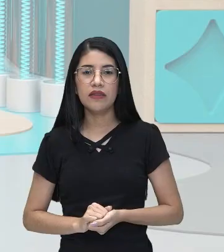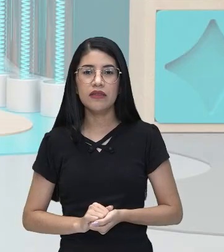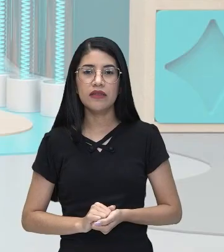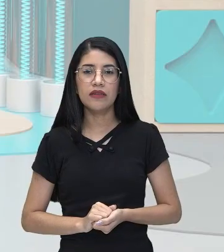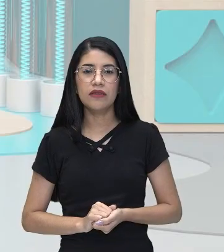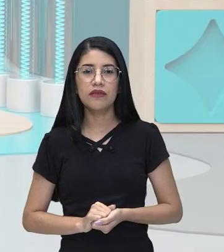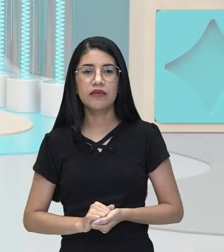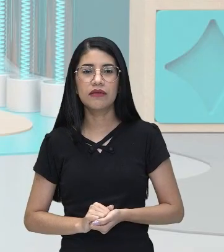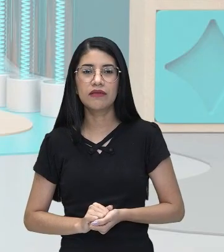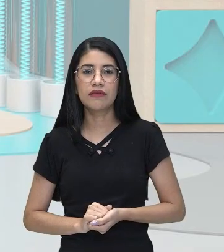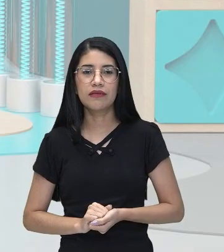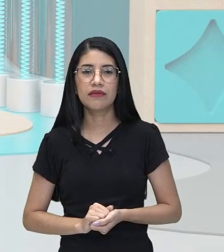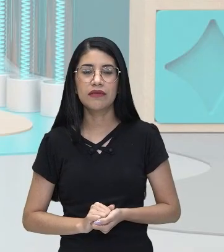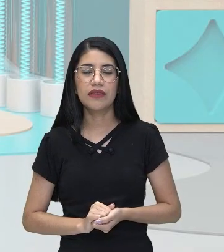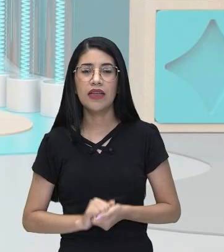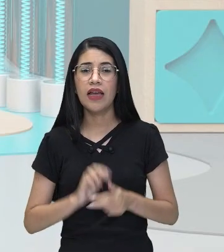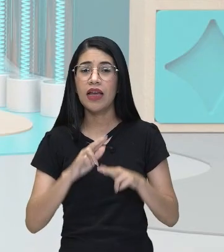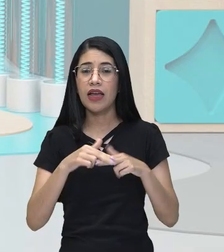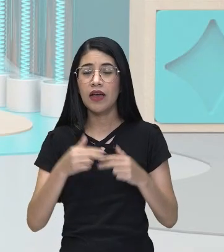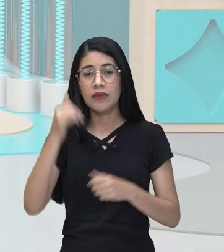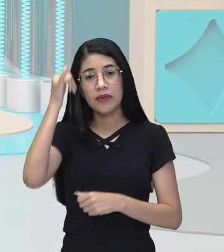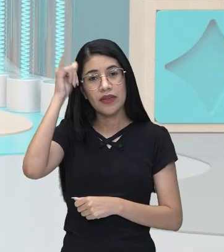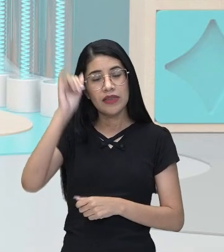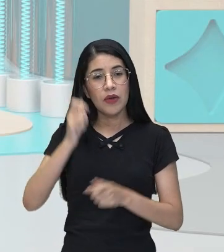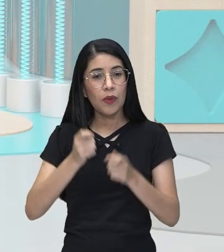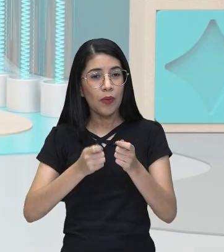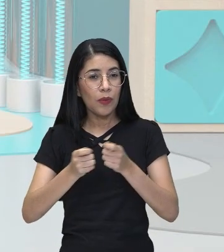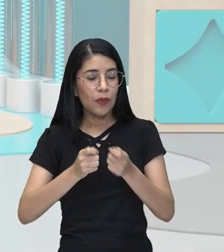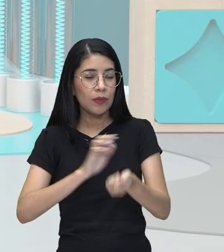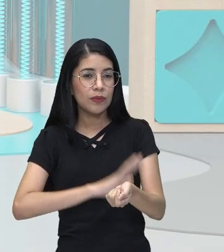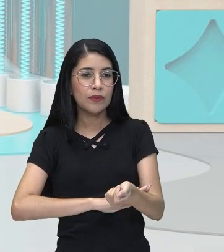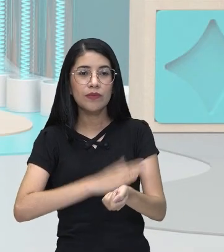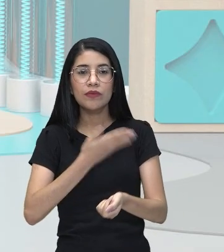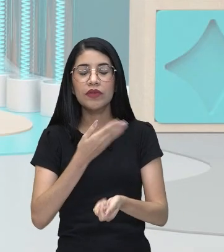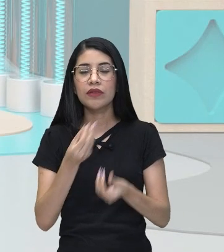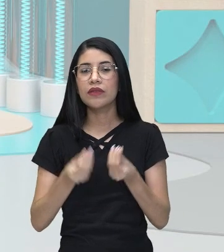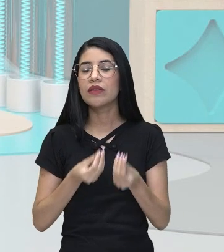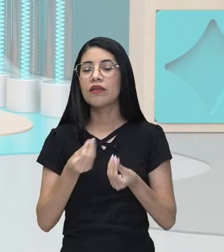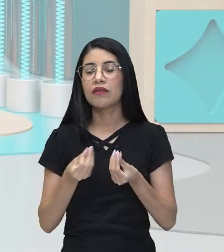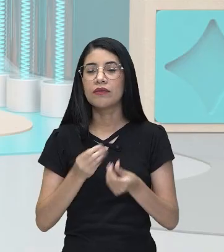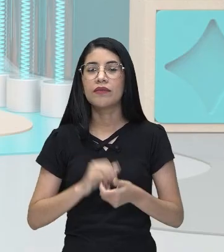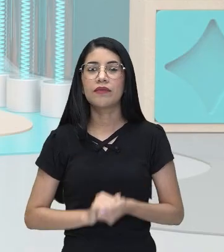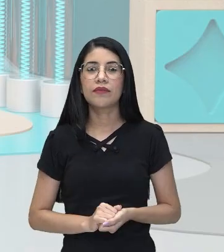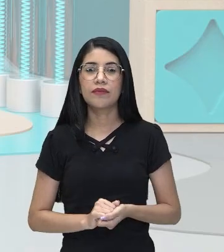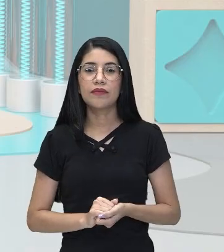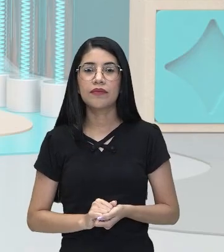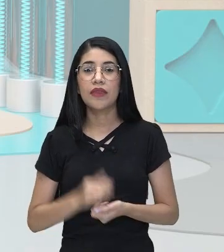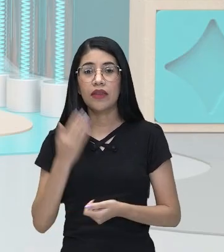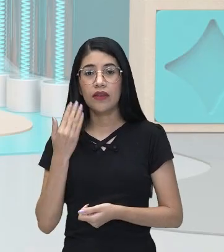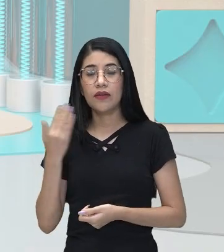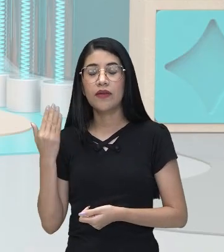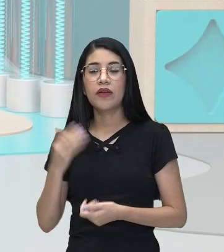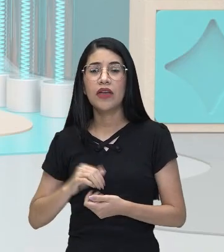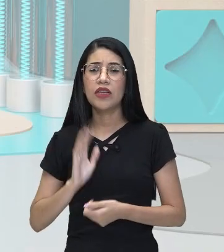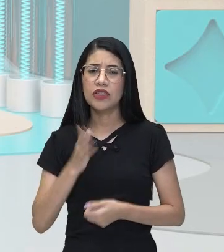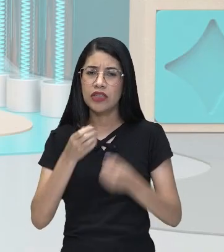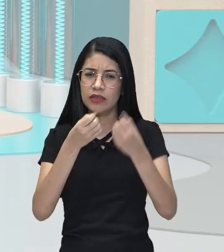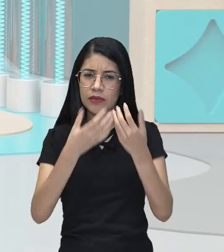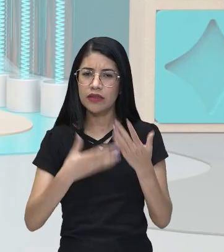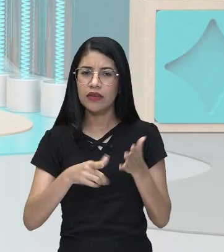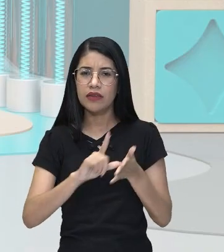Ó, causas, prevenção e controle da pressão arterial. Tá aí, né? As causas, ó. Nós já falamos, né? Então, só